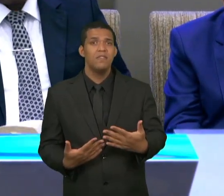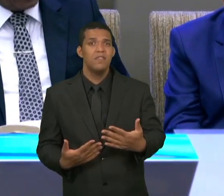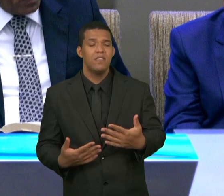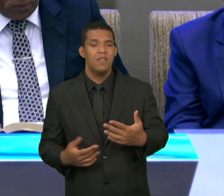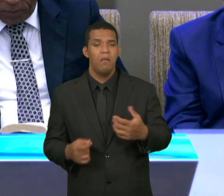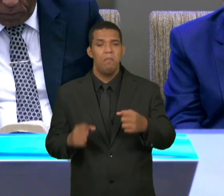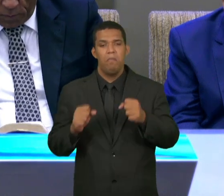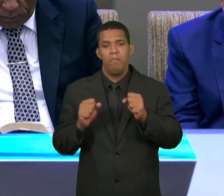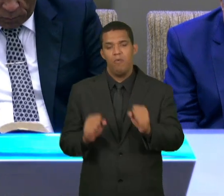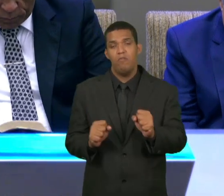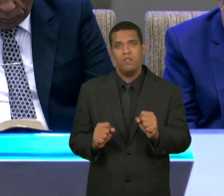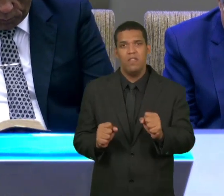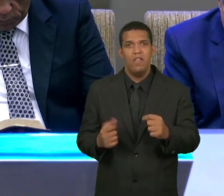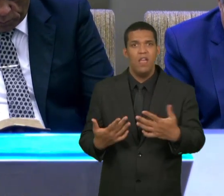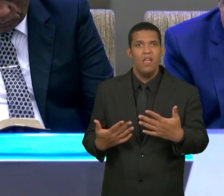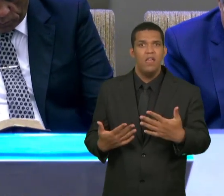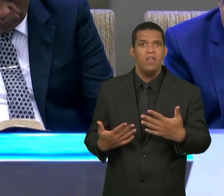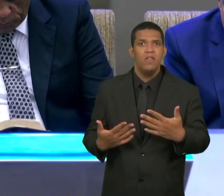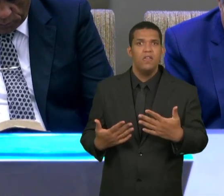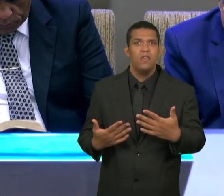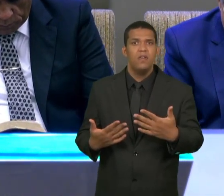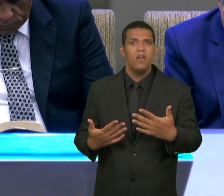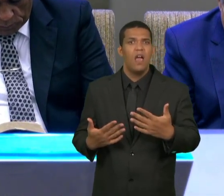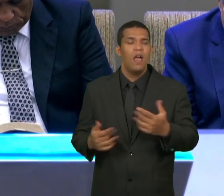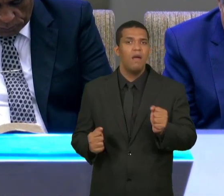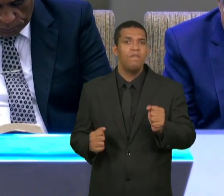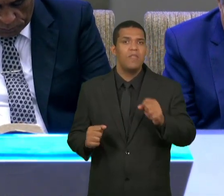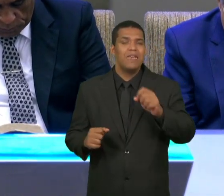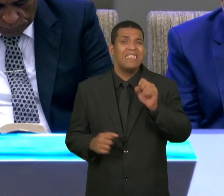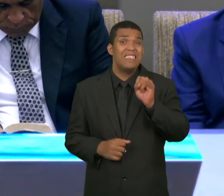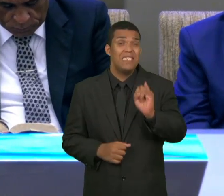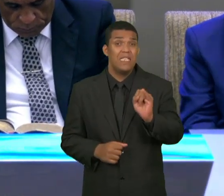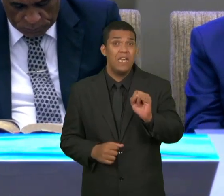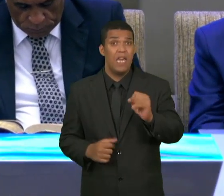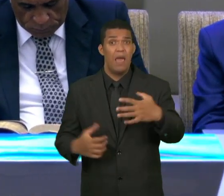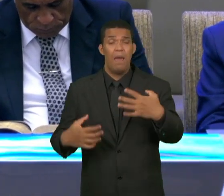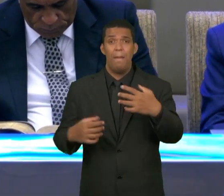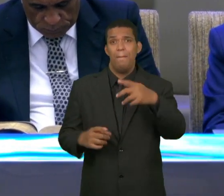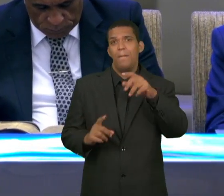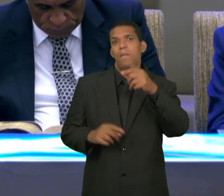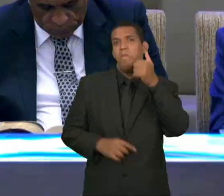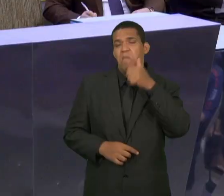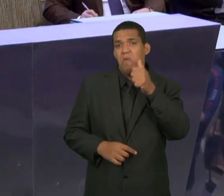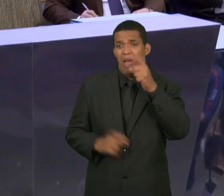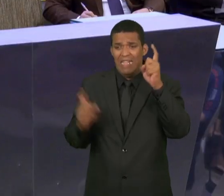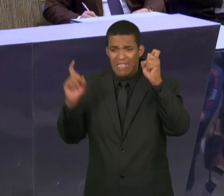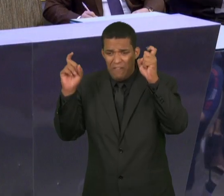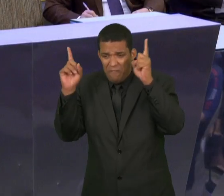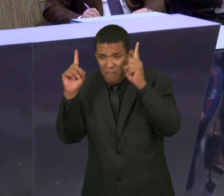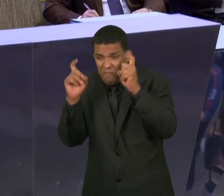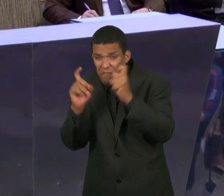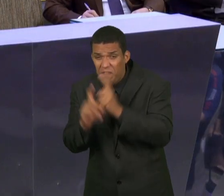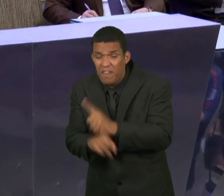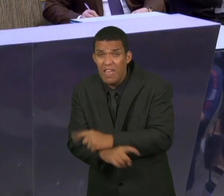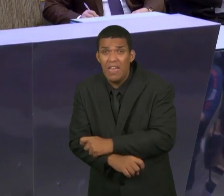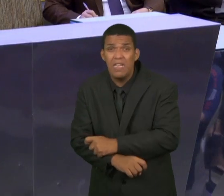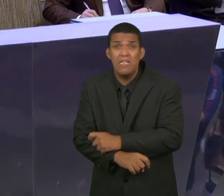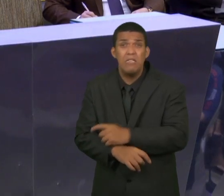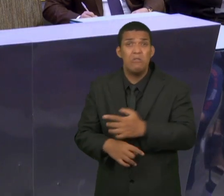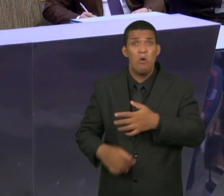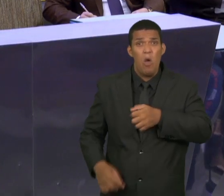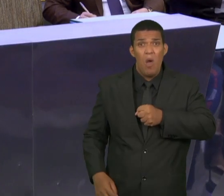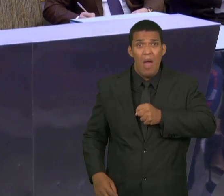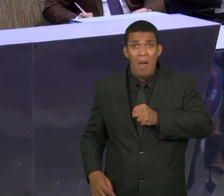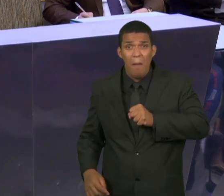negro. Deus fará com que haja um propósito que glorifique a Ele